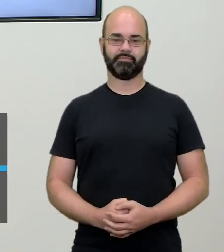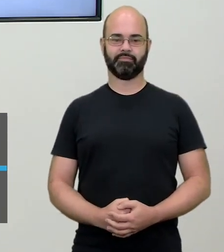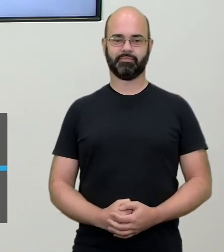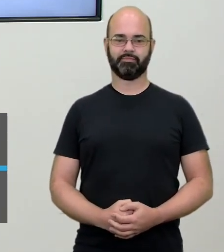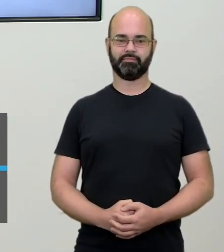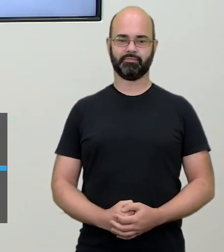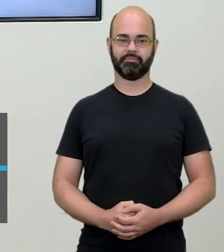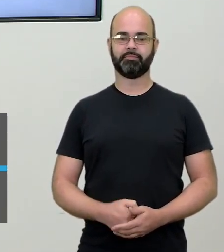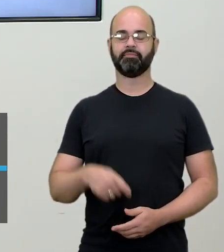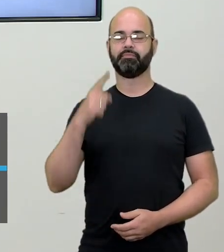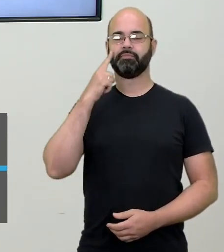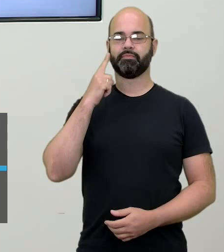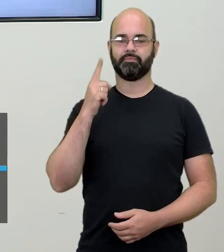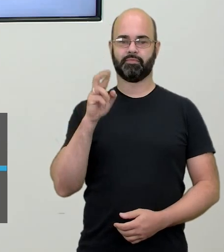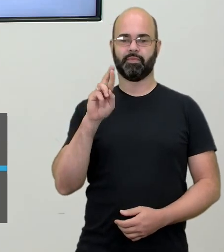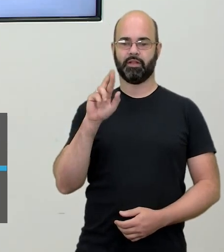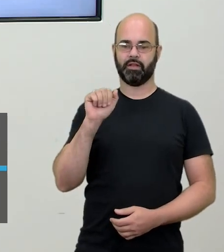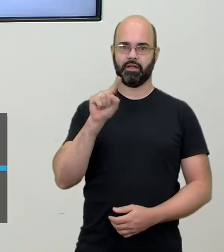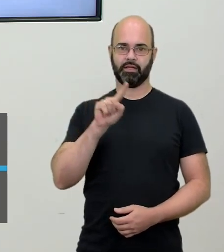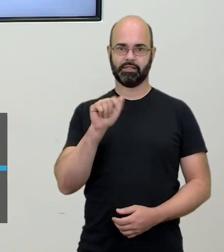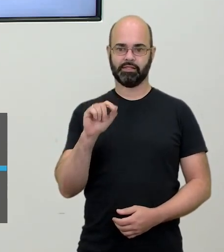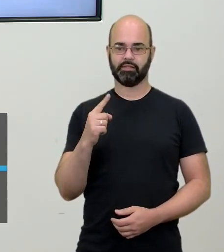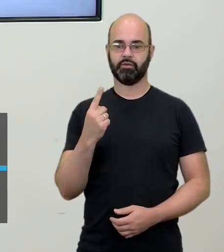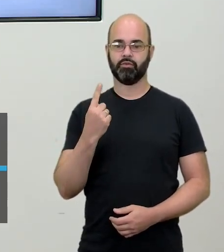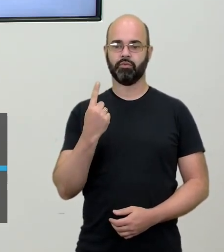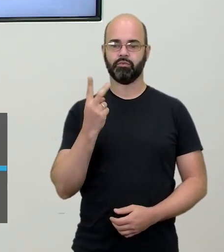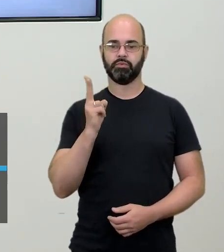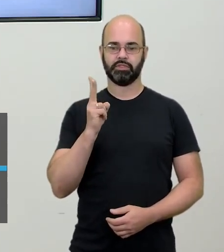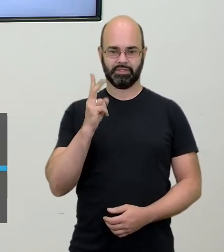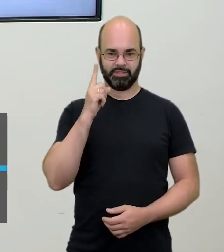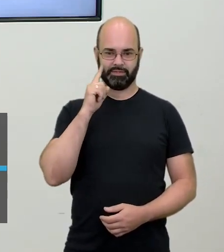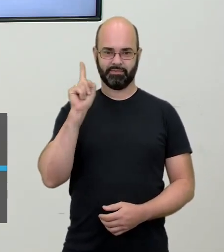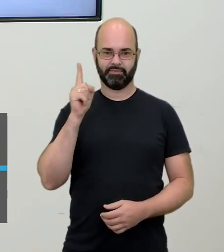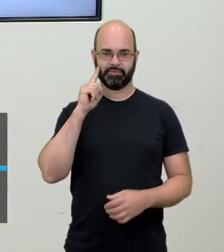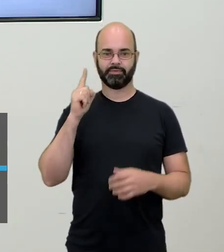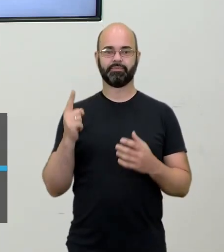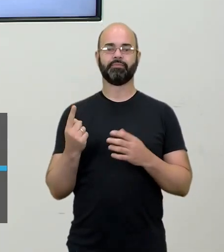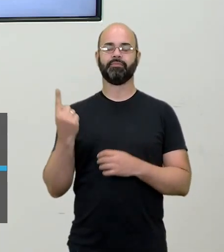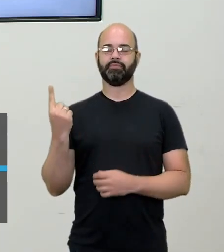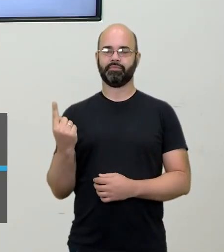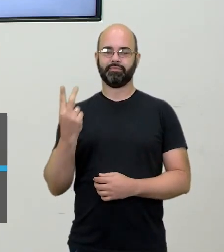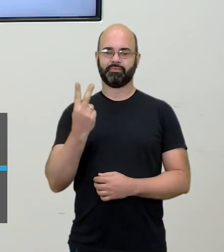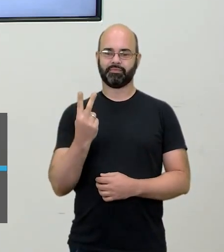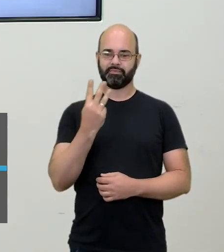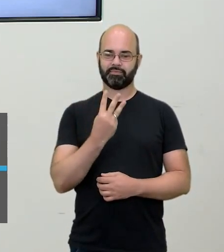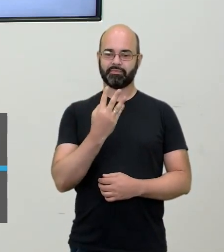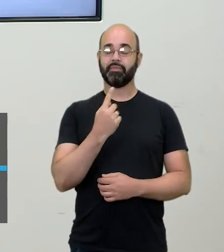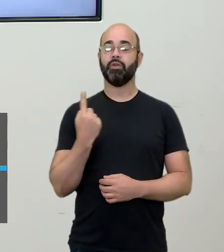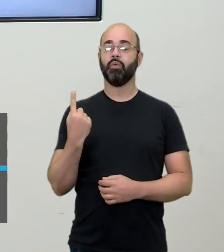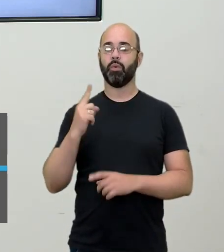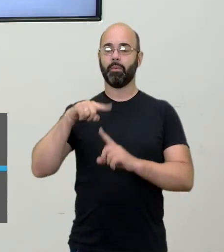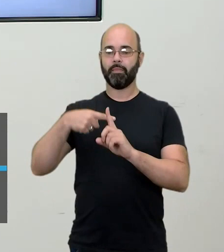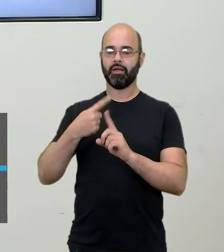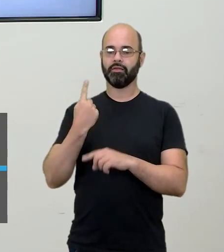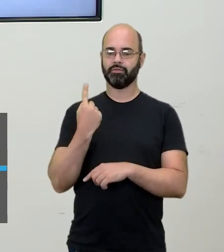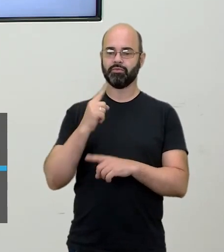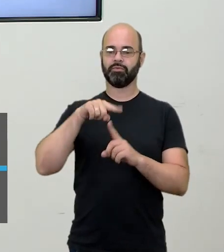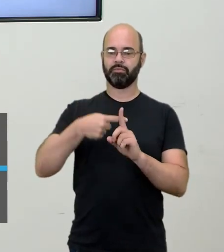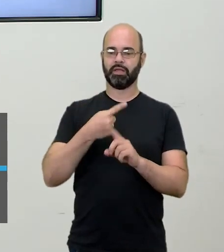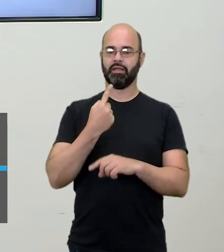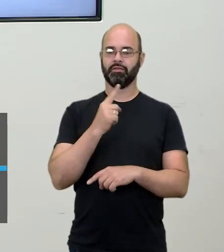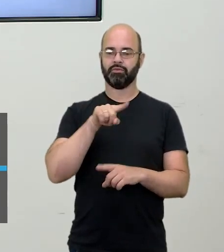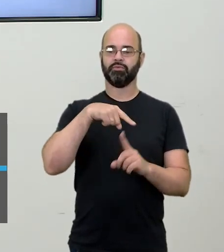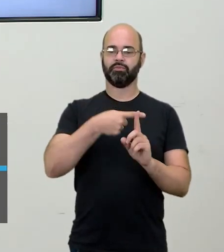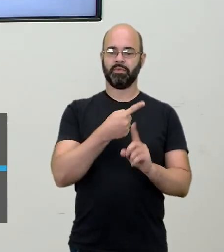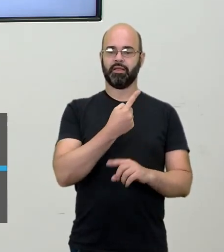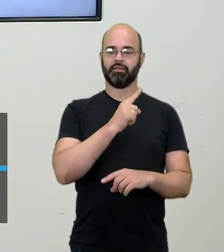sempre 1. Ou seja, o próximo termo, tá, vai ser o anterior acrescido, né, do número 1. Então a gente, no caso aqui,